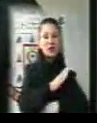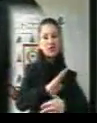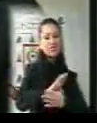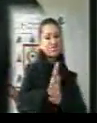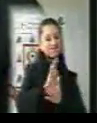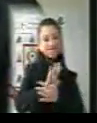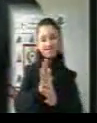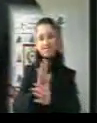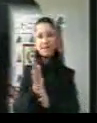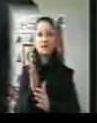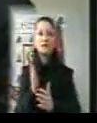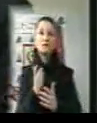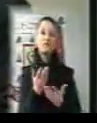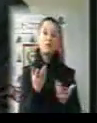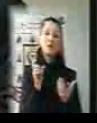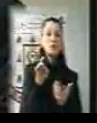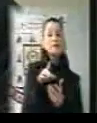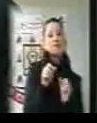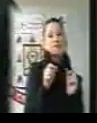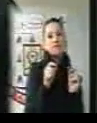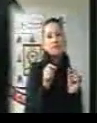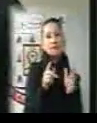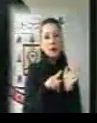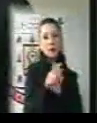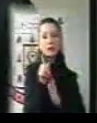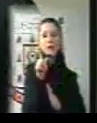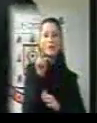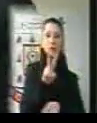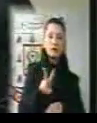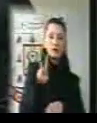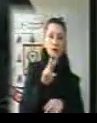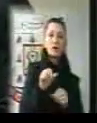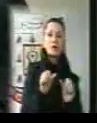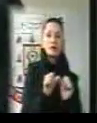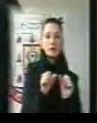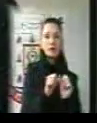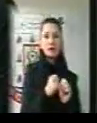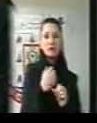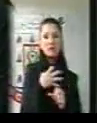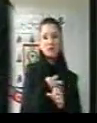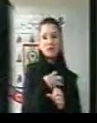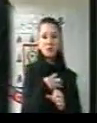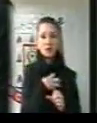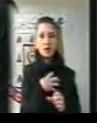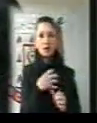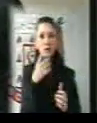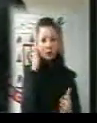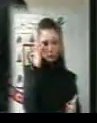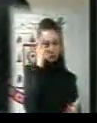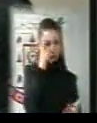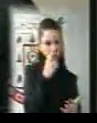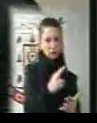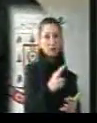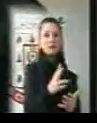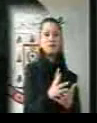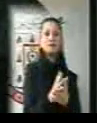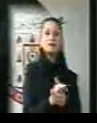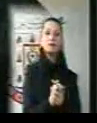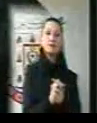da via rápida. Esses são os questionamentos que o vereador Zilli tem feito de forma muito enfática aqui na Câmara de